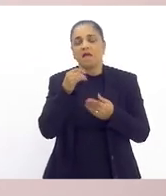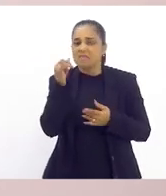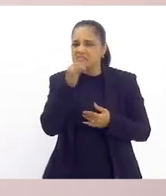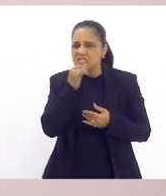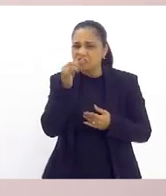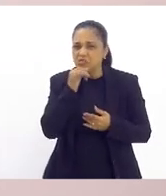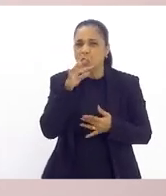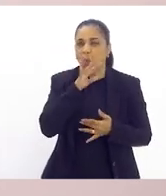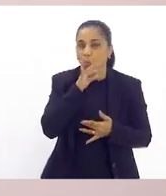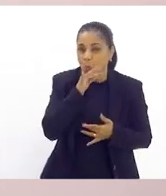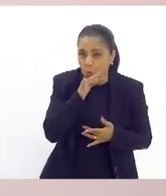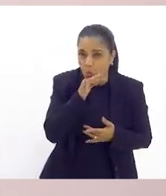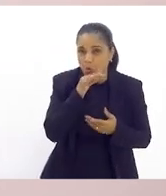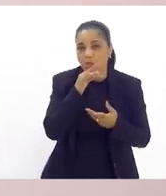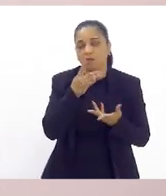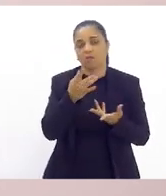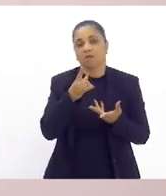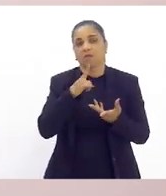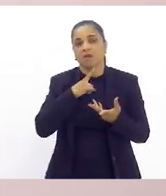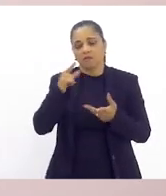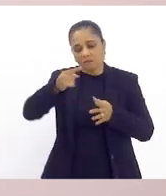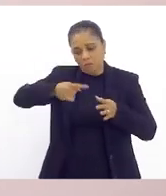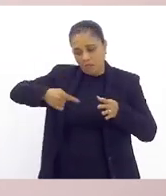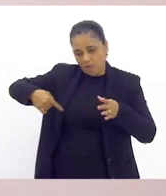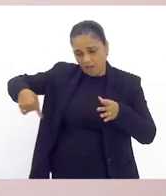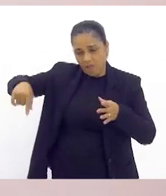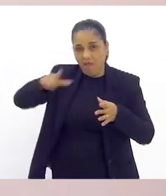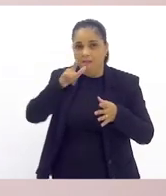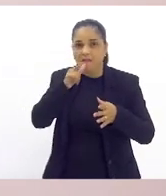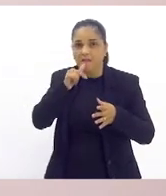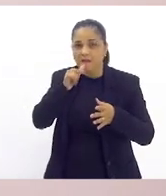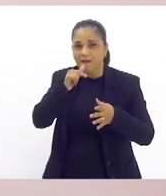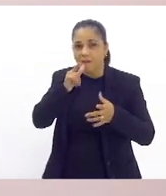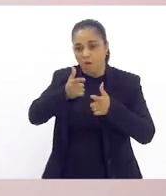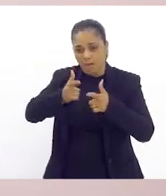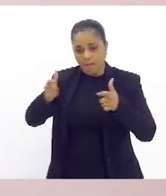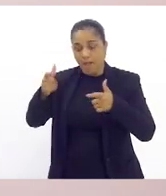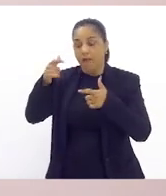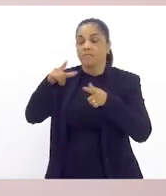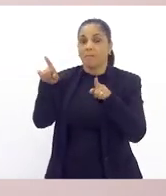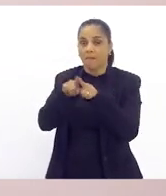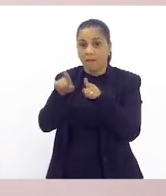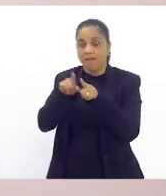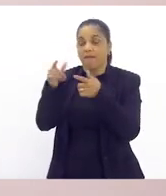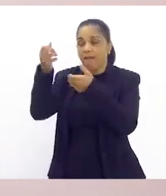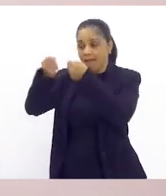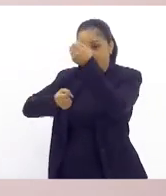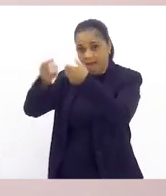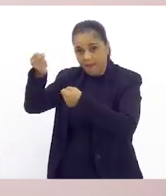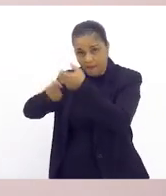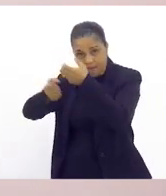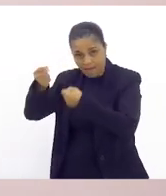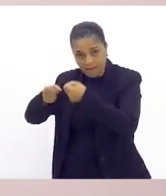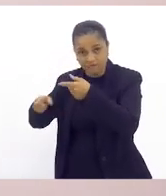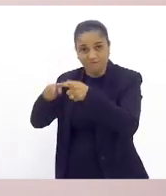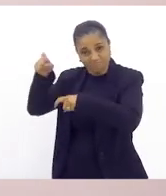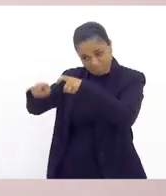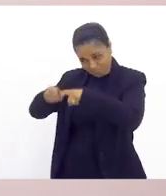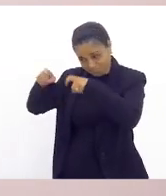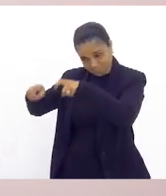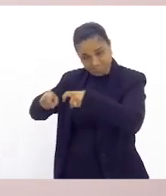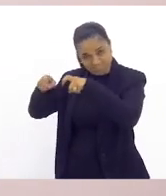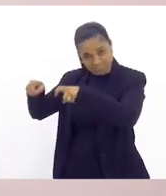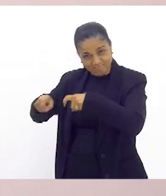lá nós temos uma bacia leiteira muito muito Ampla e que muitas vezes a gente vê o produtor